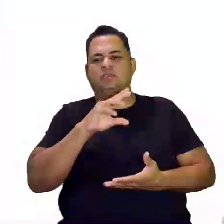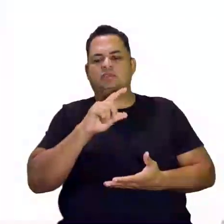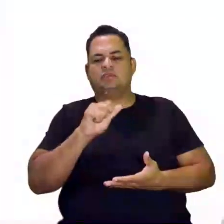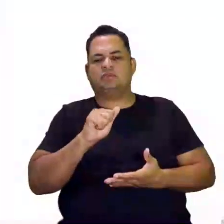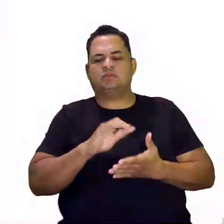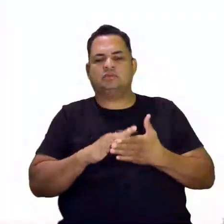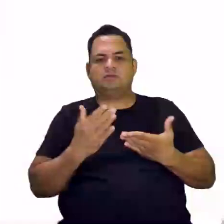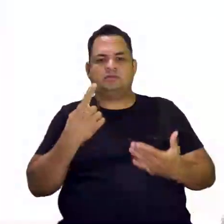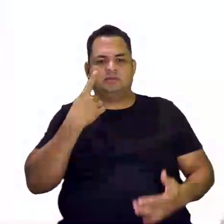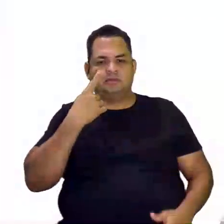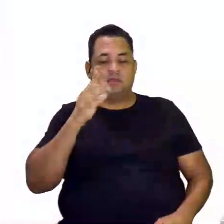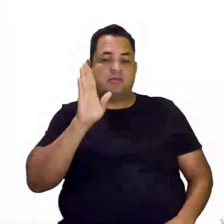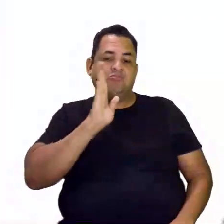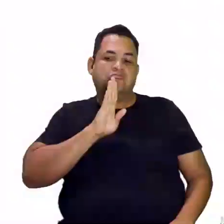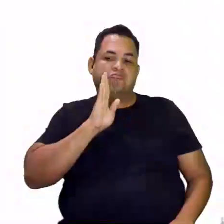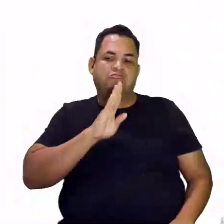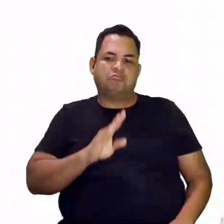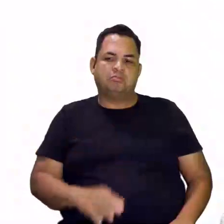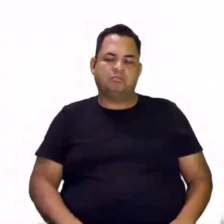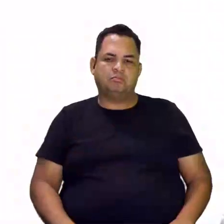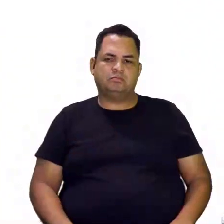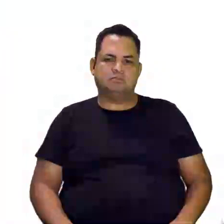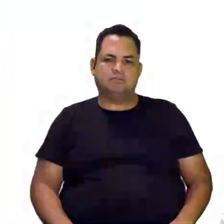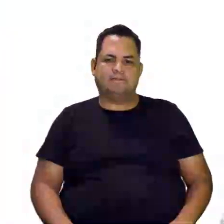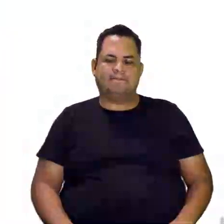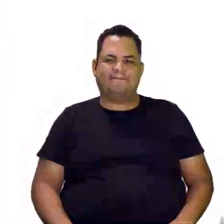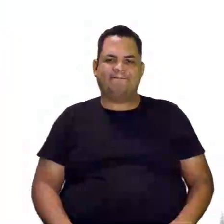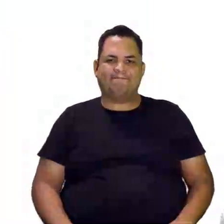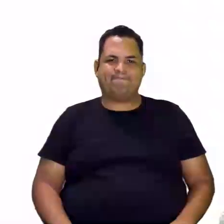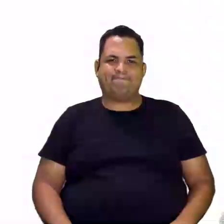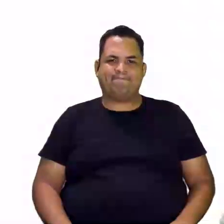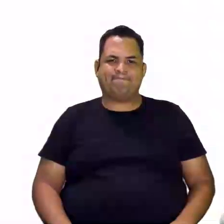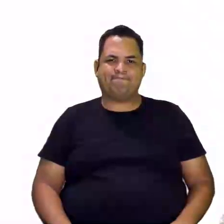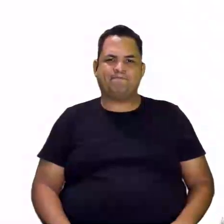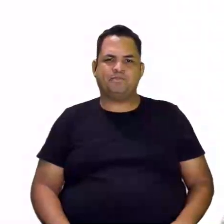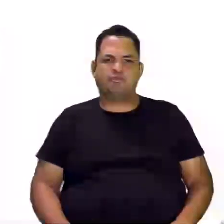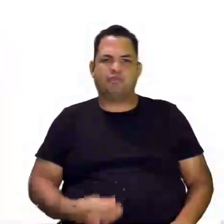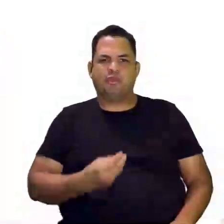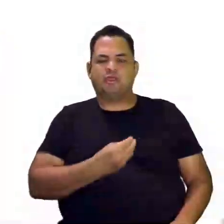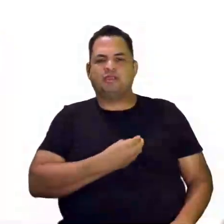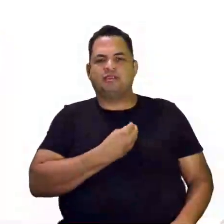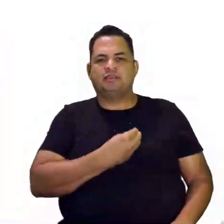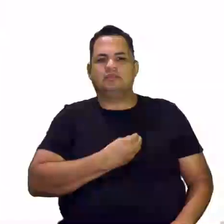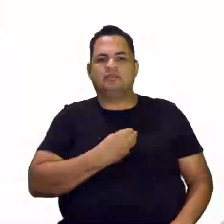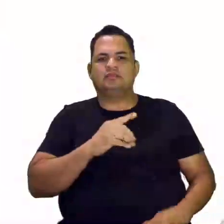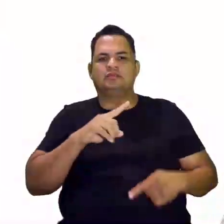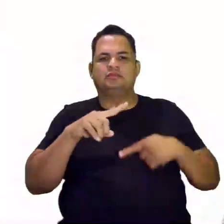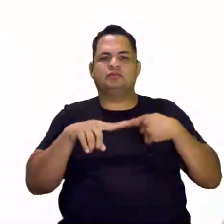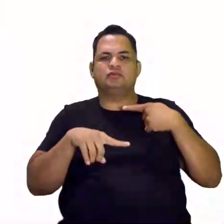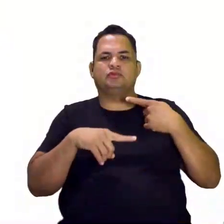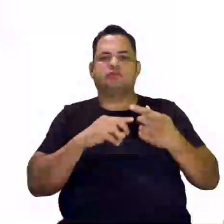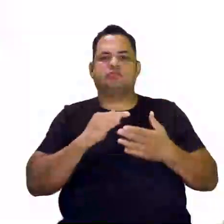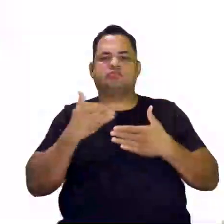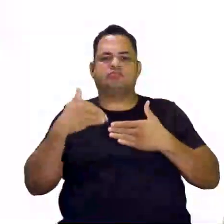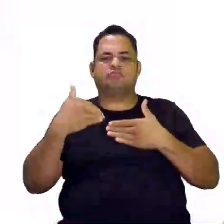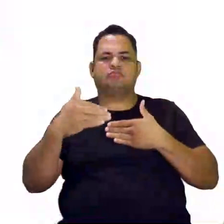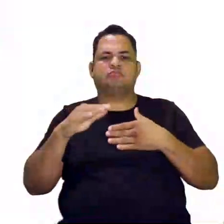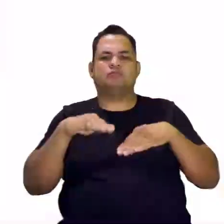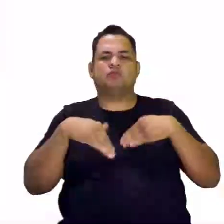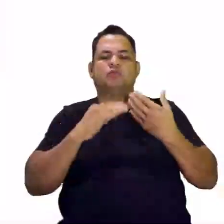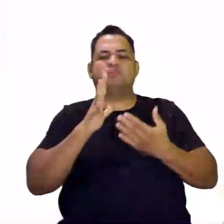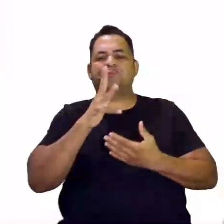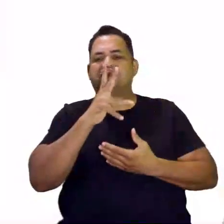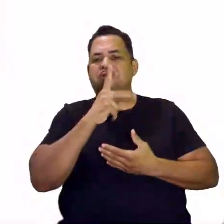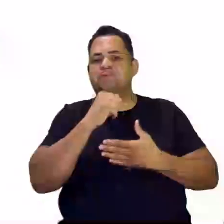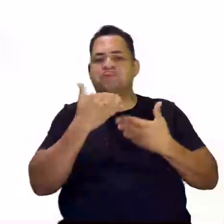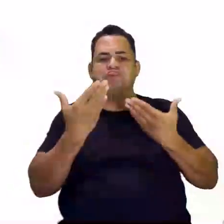fotossintetizante. E olha que legal, desse ser procarionte, depois de todo esse processo, pessoal, quanto tempo demorou isso? Gente,